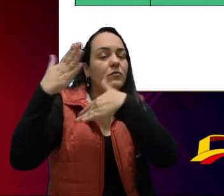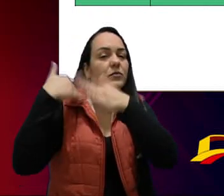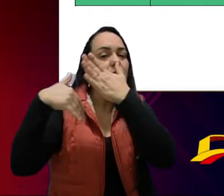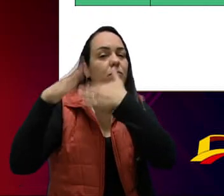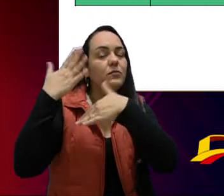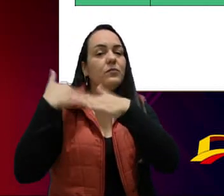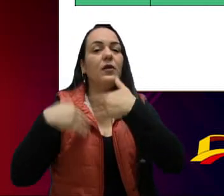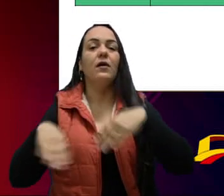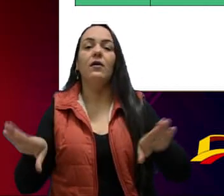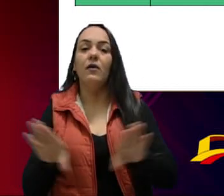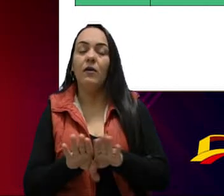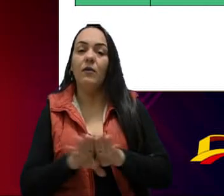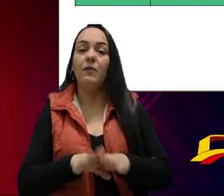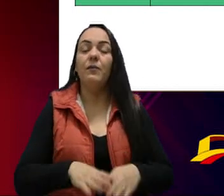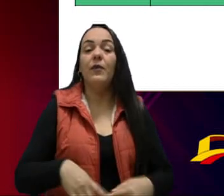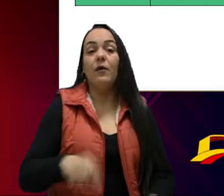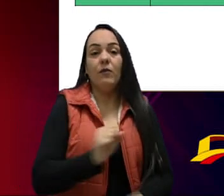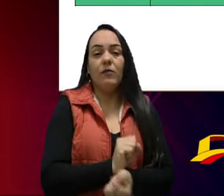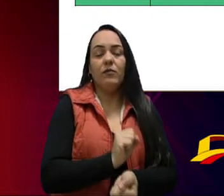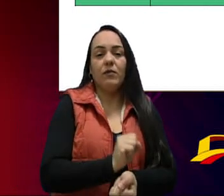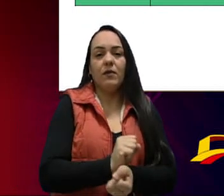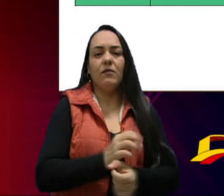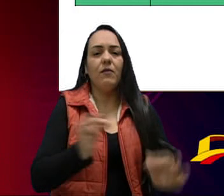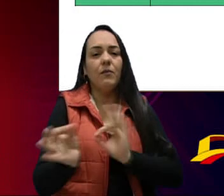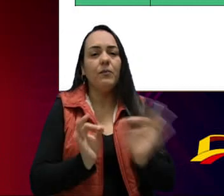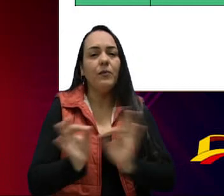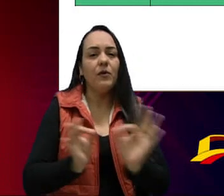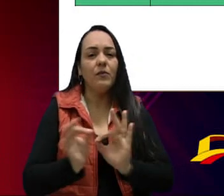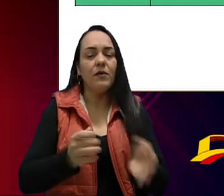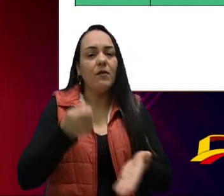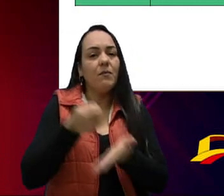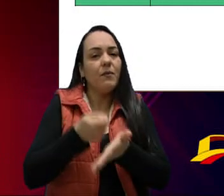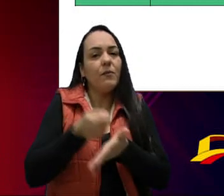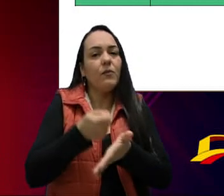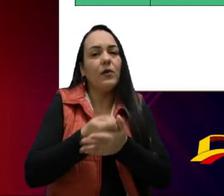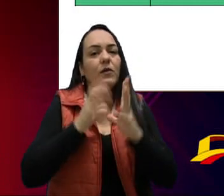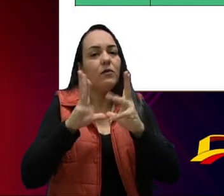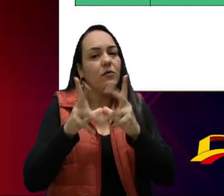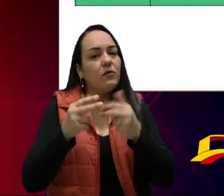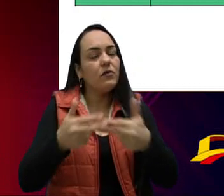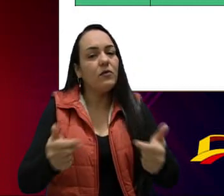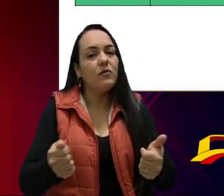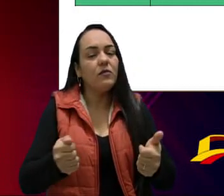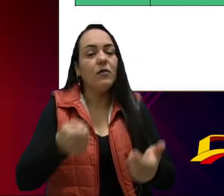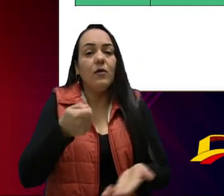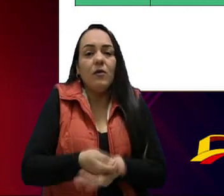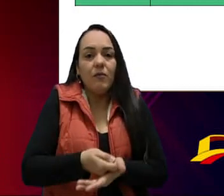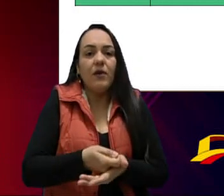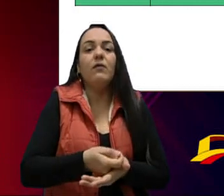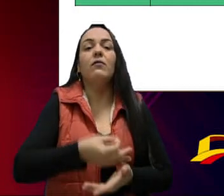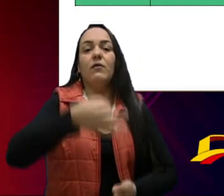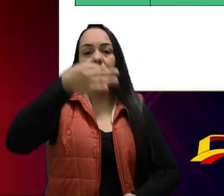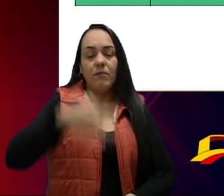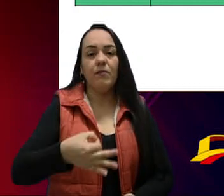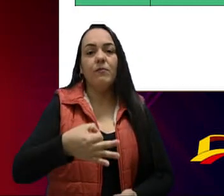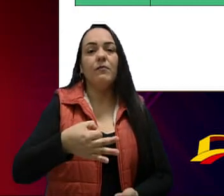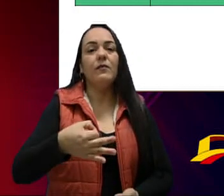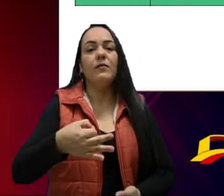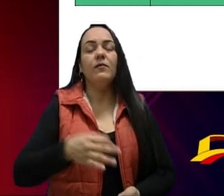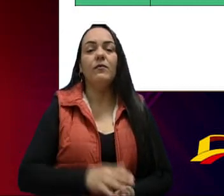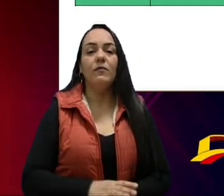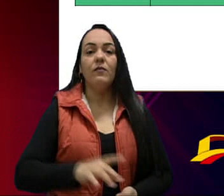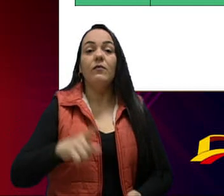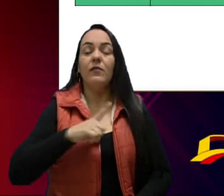peça orçamentária do empregado é o que de fato foi preparado para ser gasto o valor pago para o que foi efetivamente pago